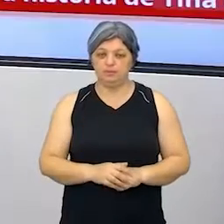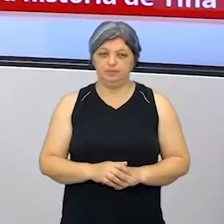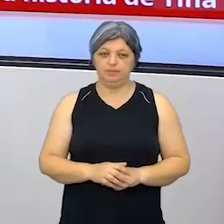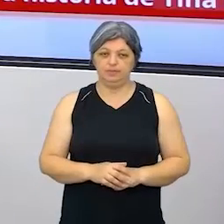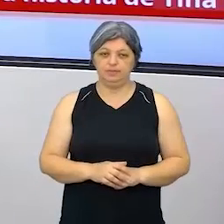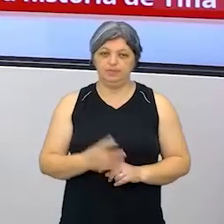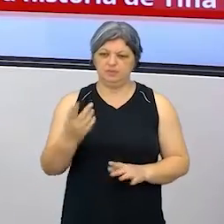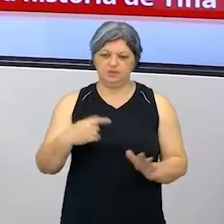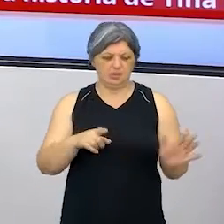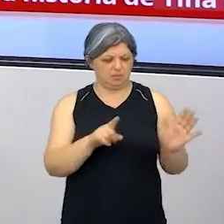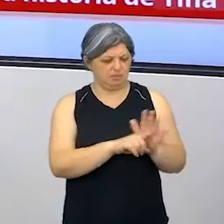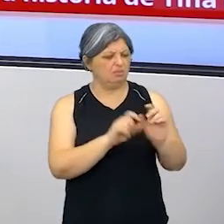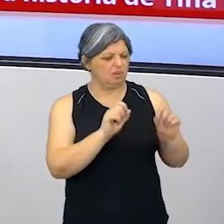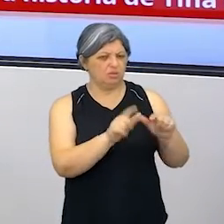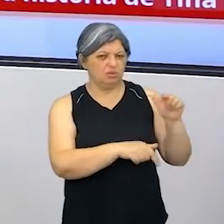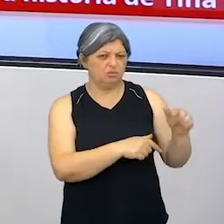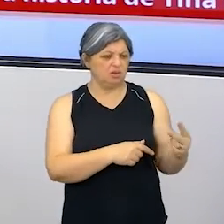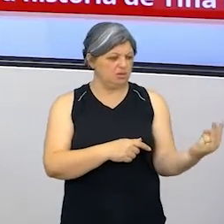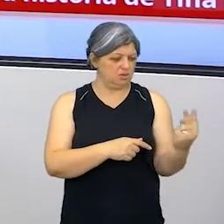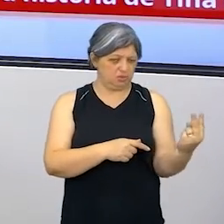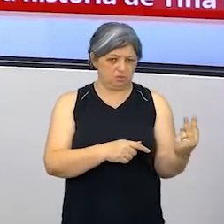mas o trabalho não é em dupla?